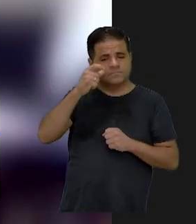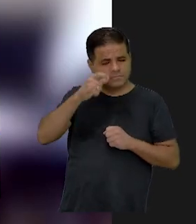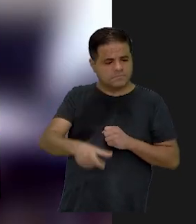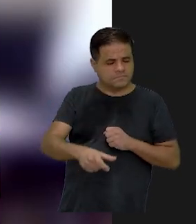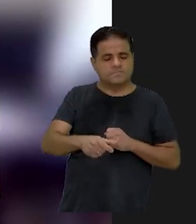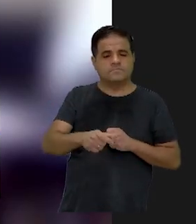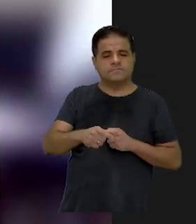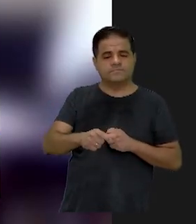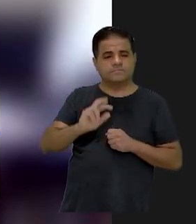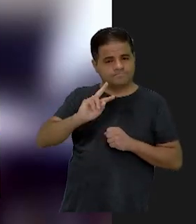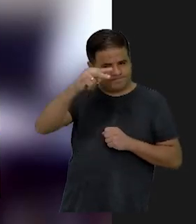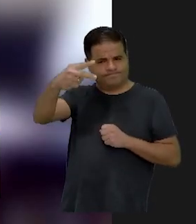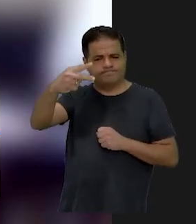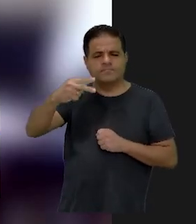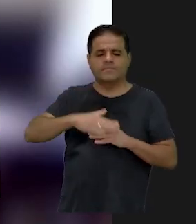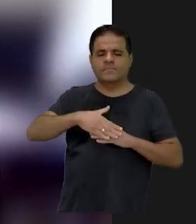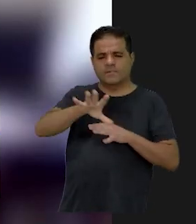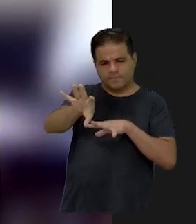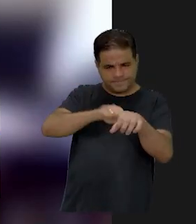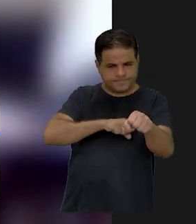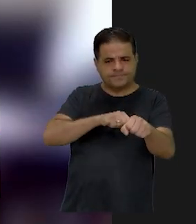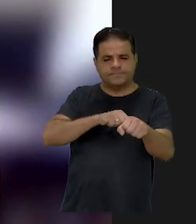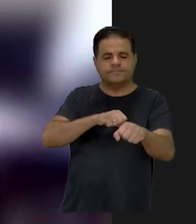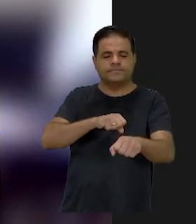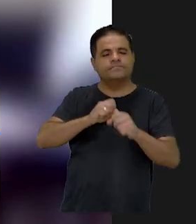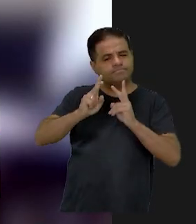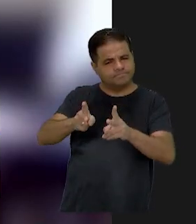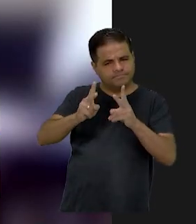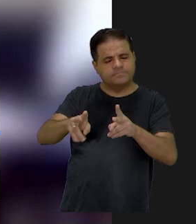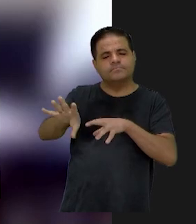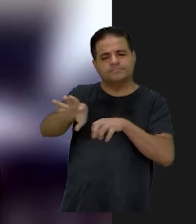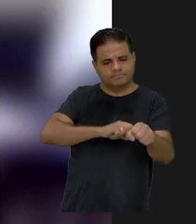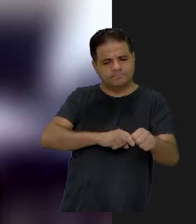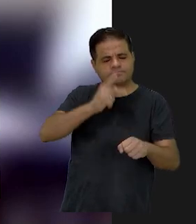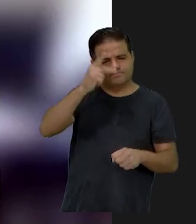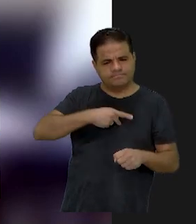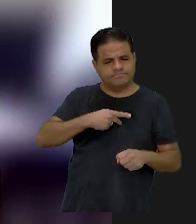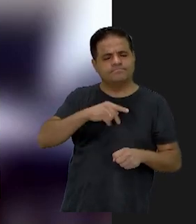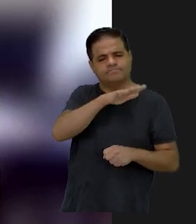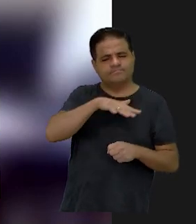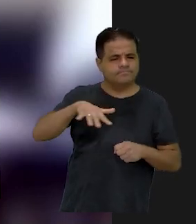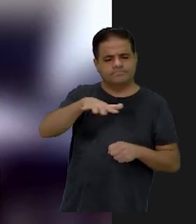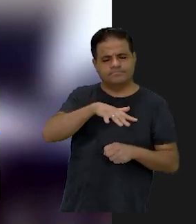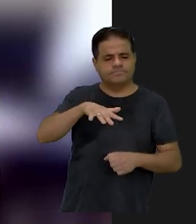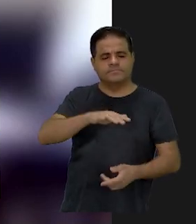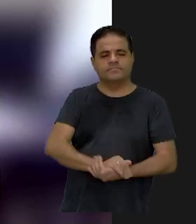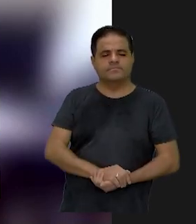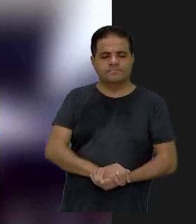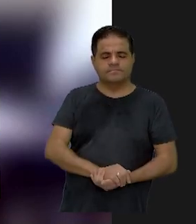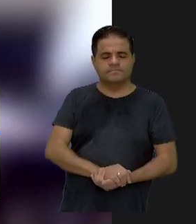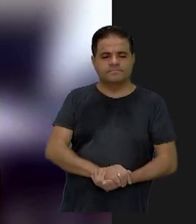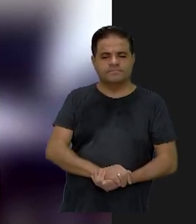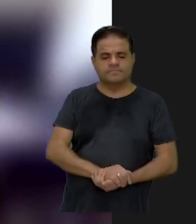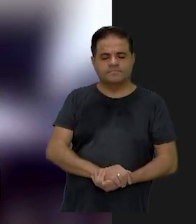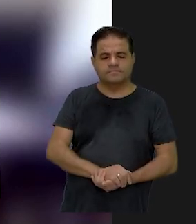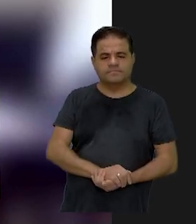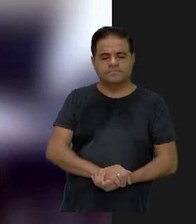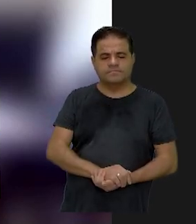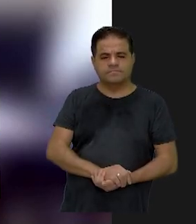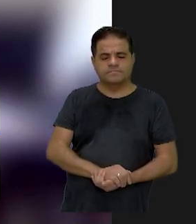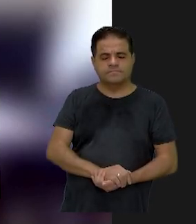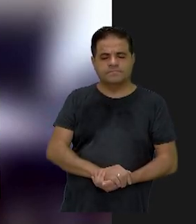empresa mal sucedida, conheceram as ferramentas para recuperar uma empresa mal sucedida, eles usam